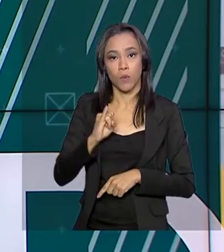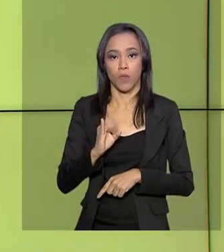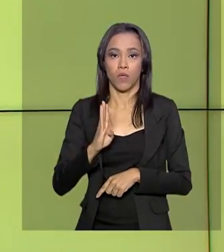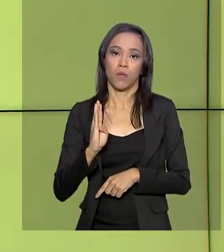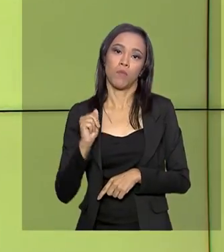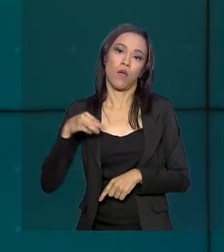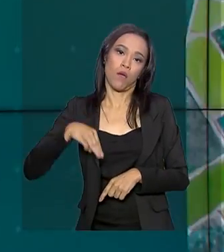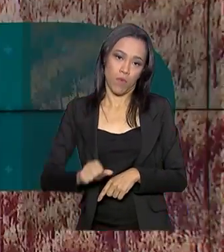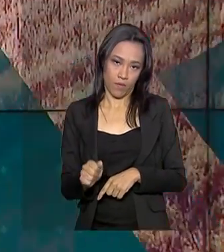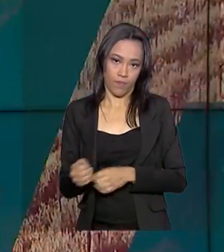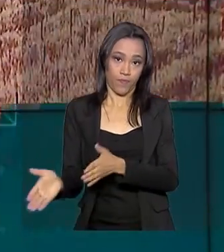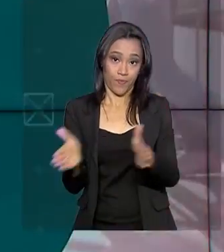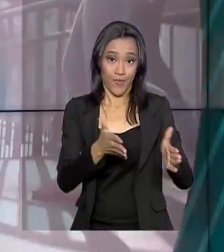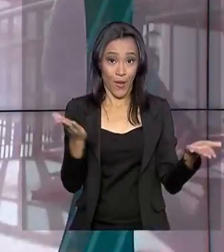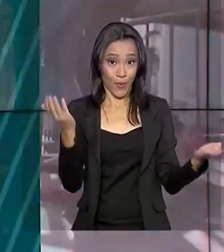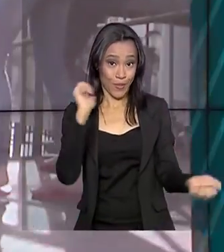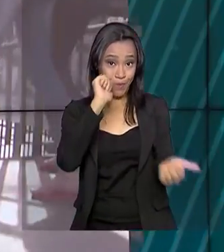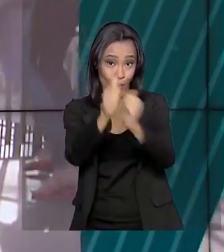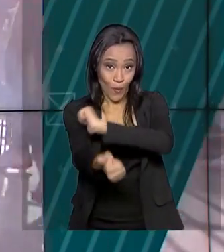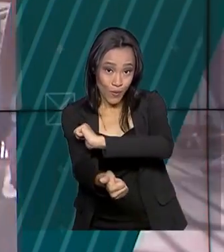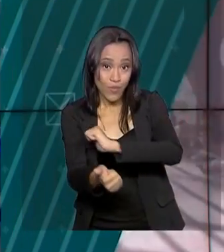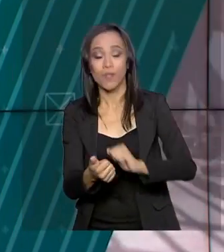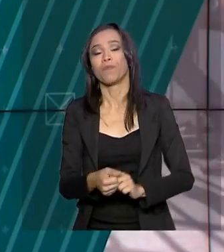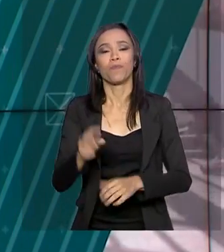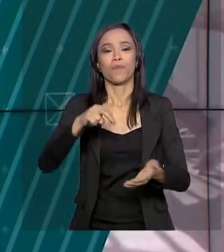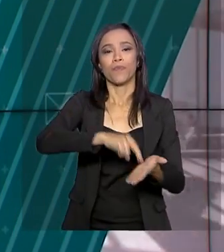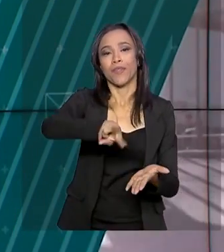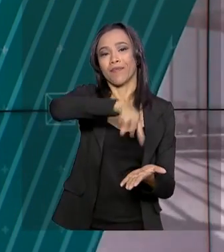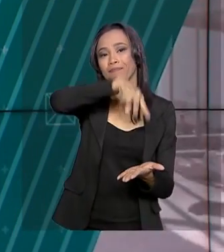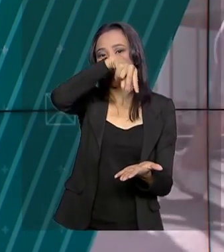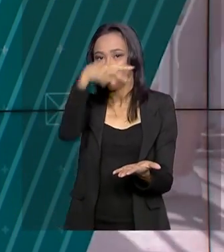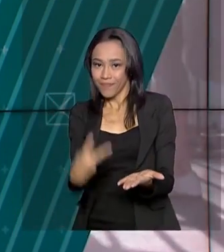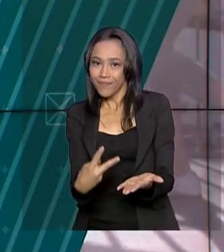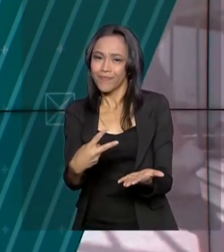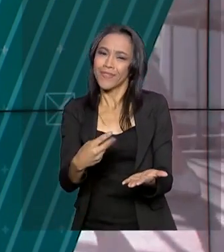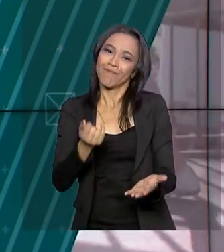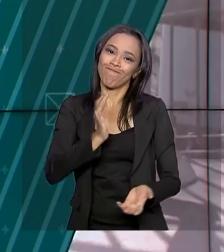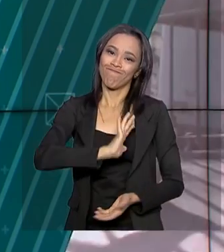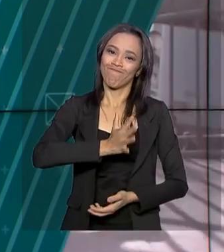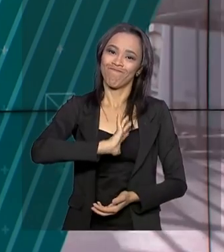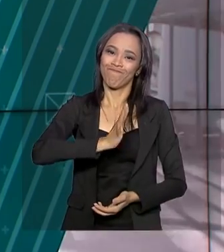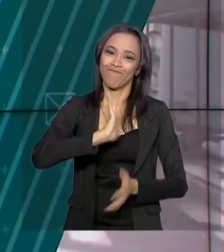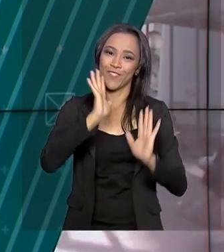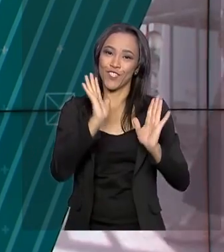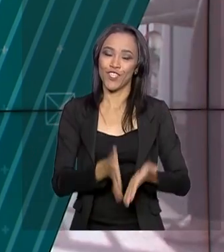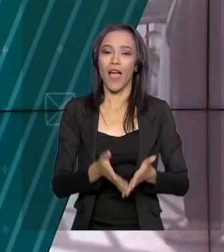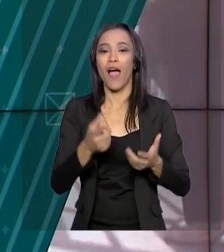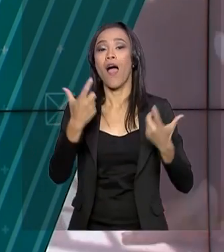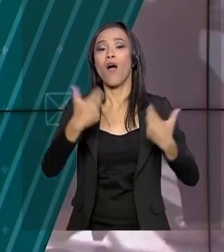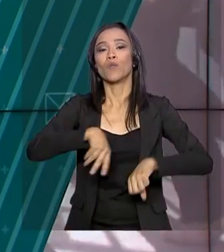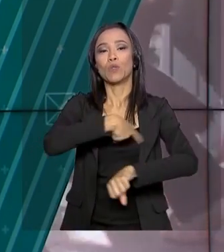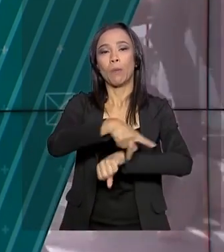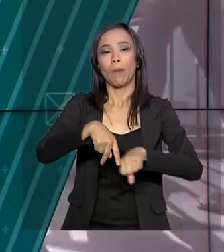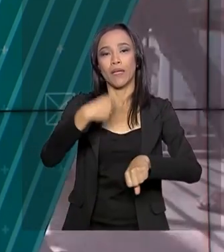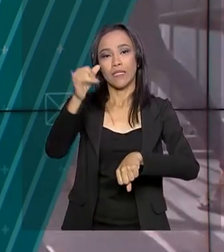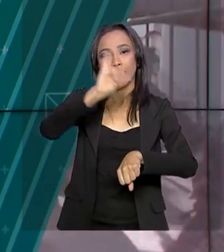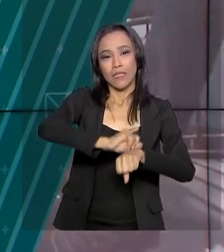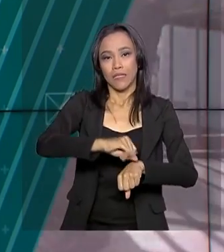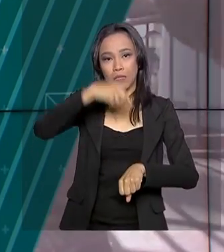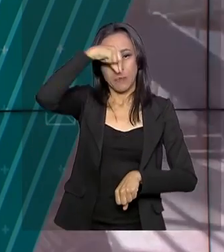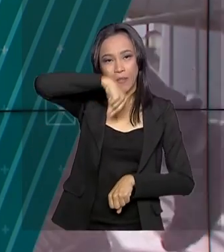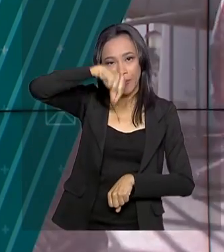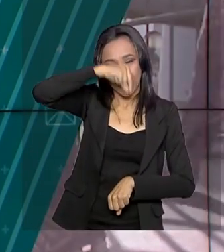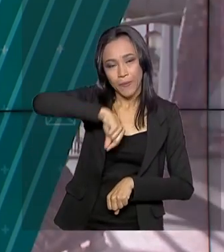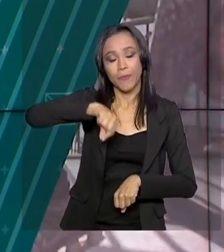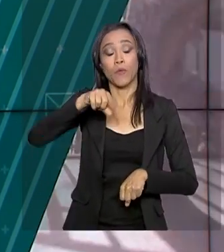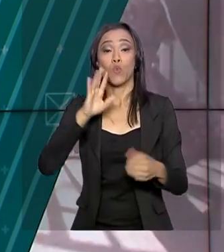vamos falar de esporte agora a ginástica artística se despediu do pam 2019 em lima no peru com chave de ouro no